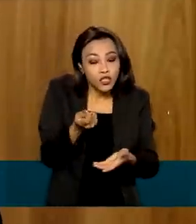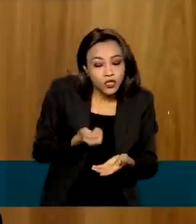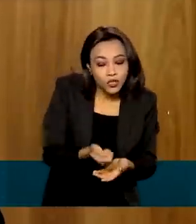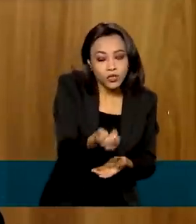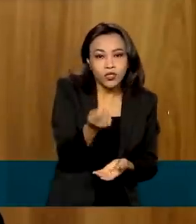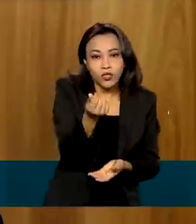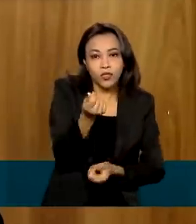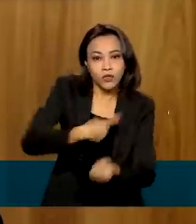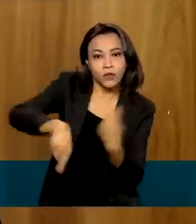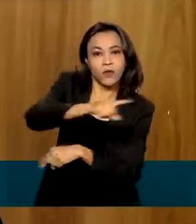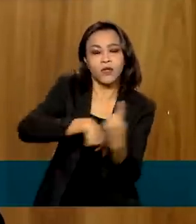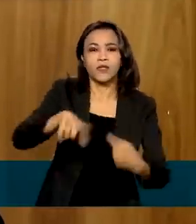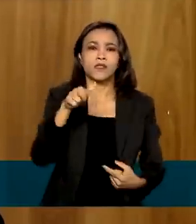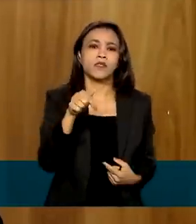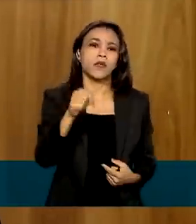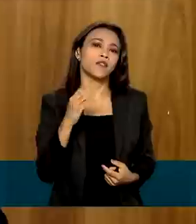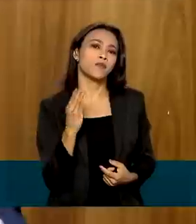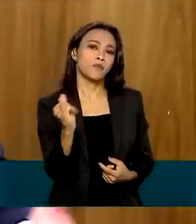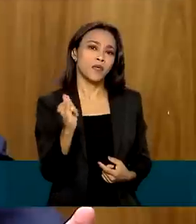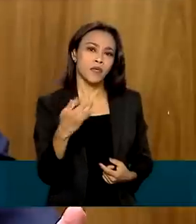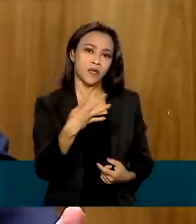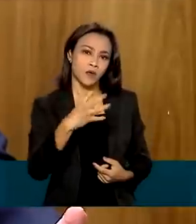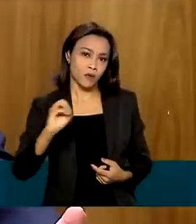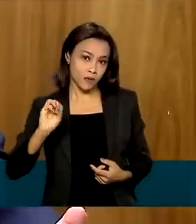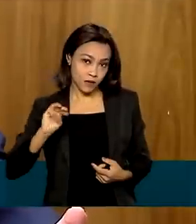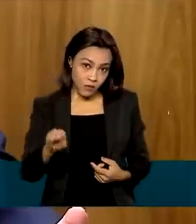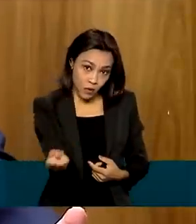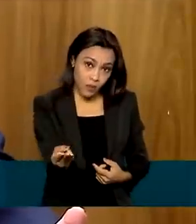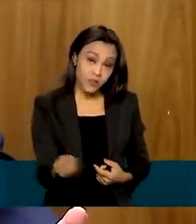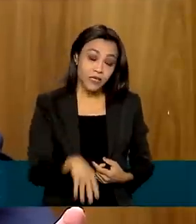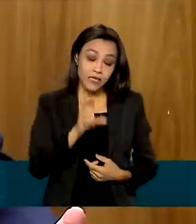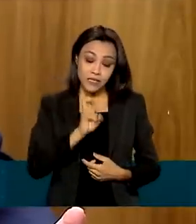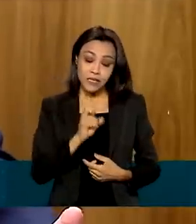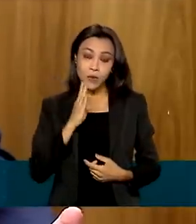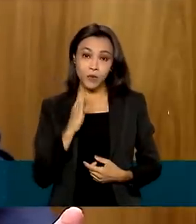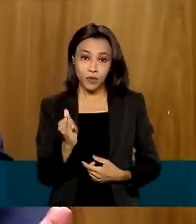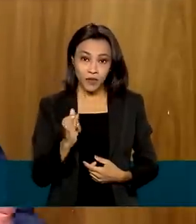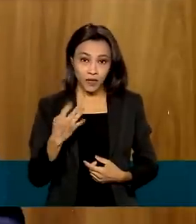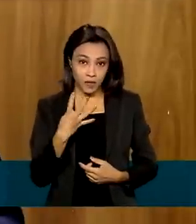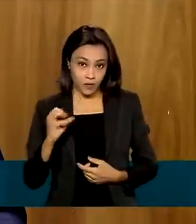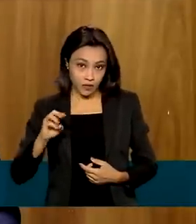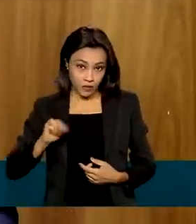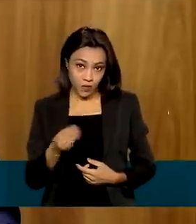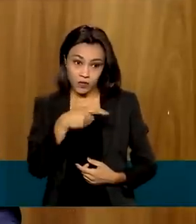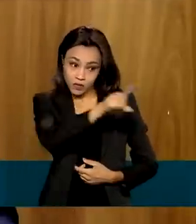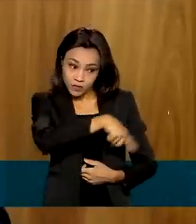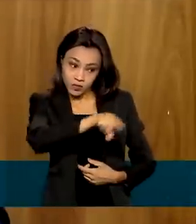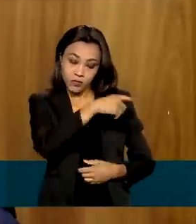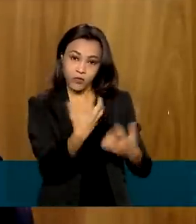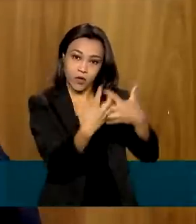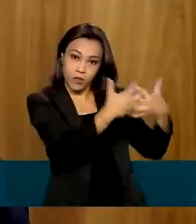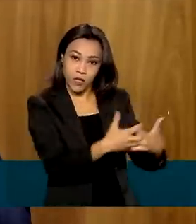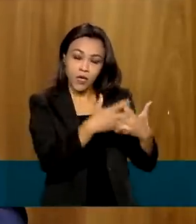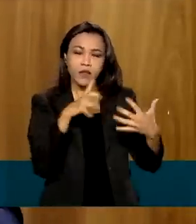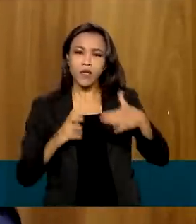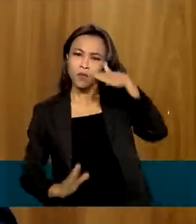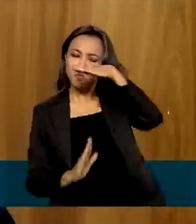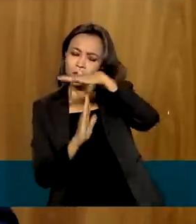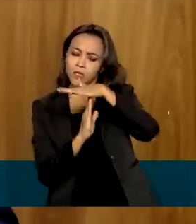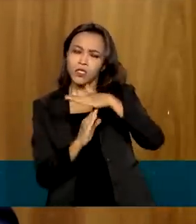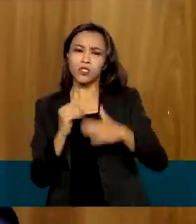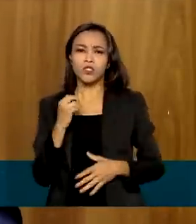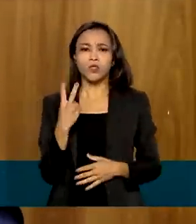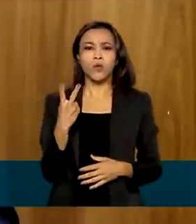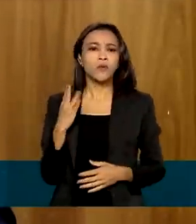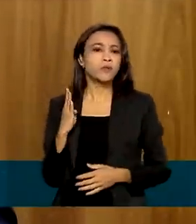7 bilhões e 400 milhões. 5 bilhões e 400 milhões para os caminhoneiros e nós temos um teto de 2